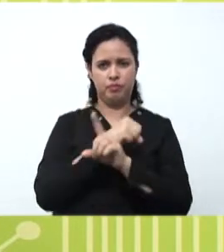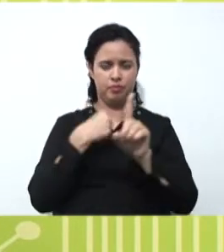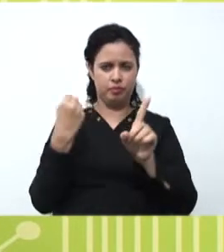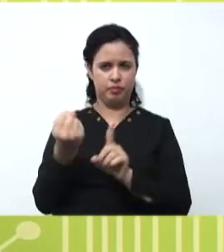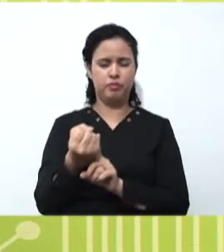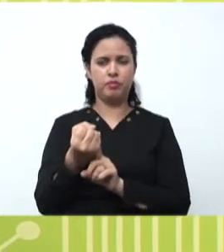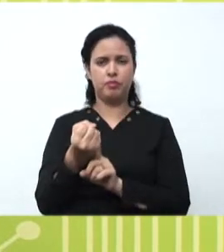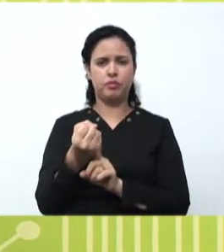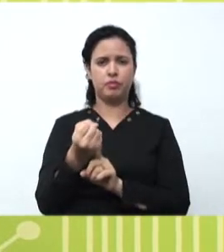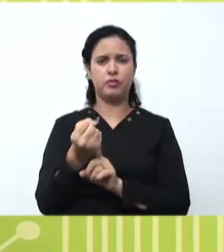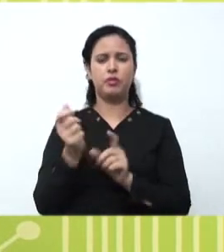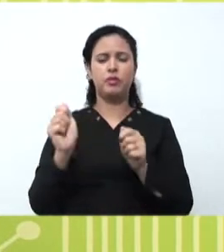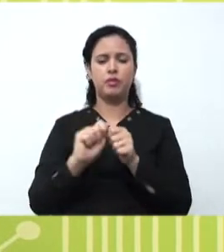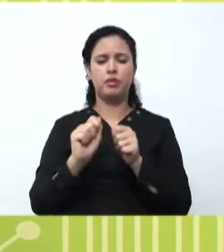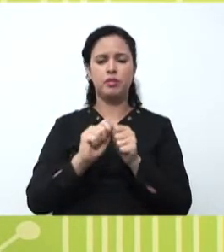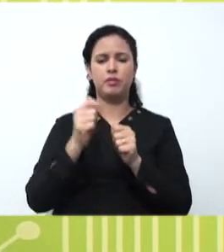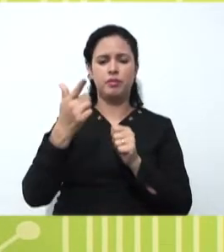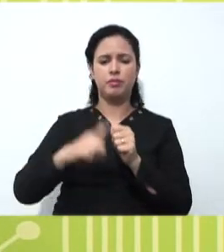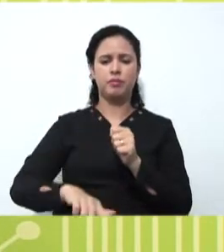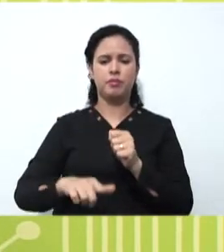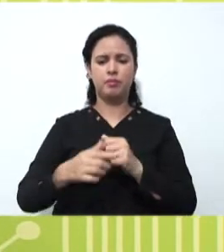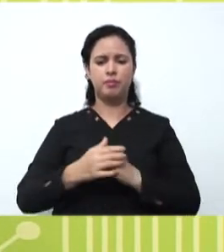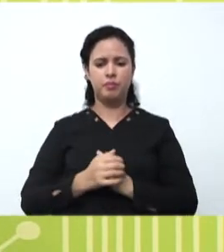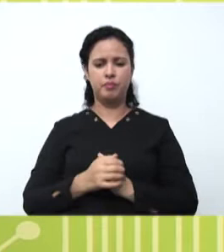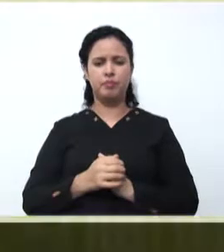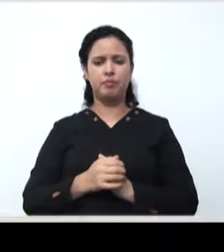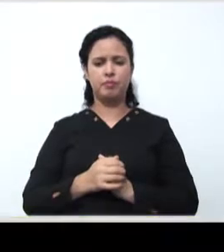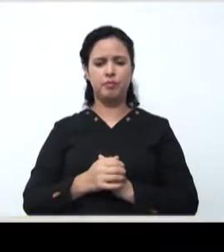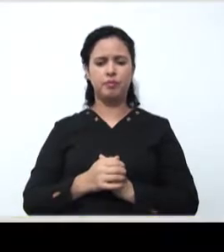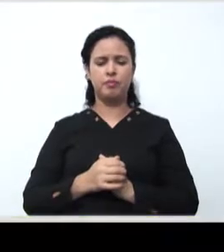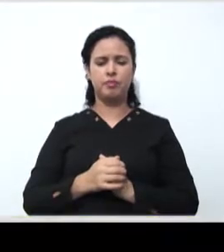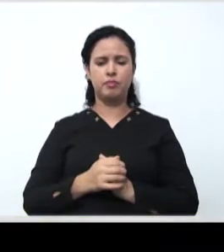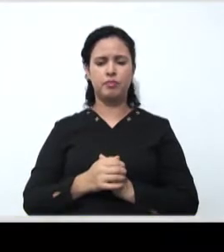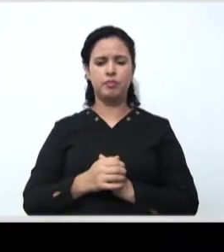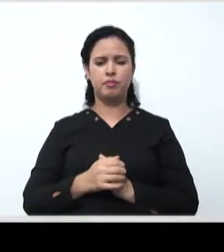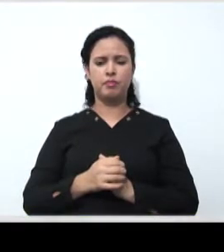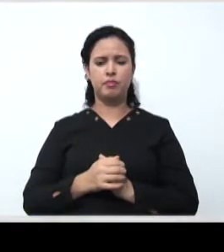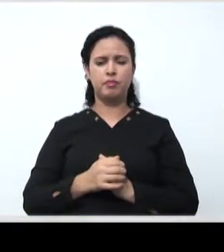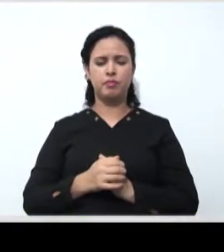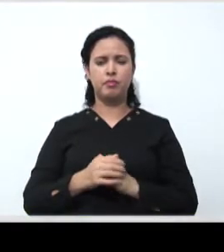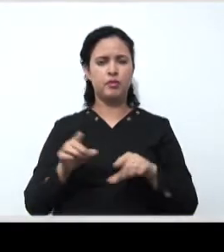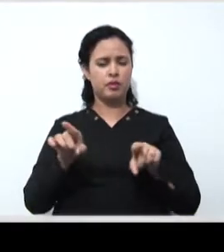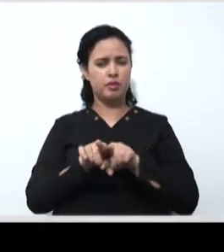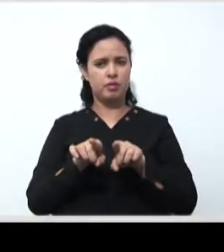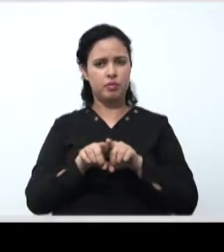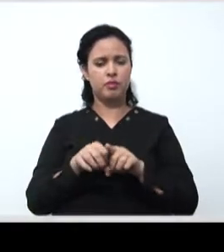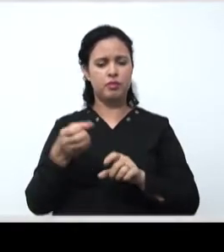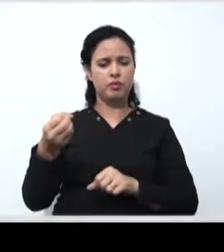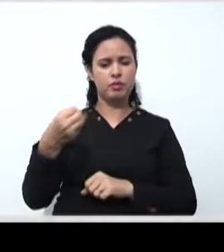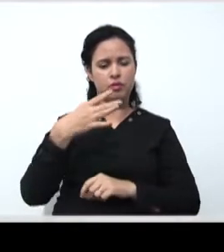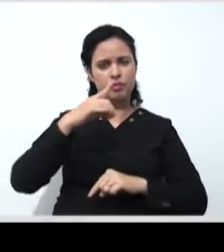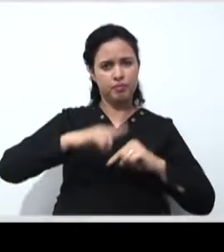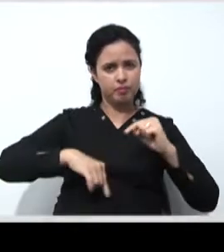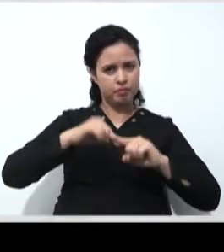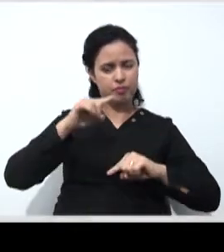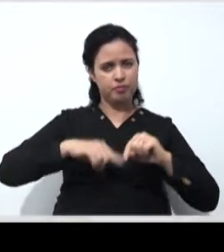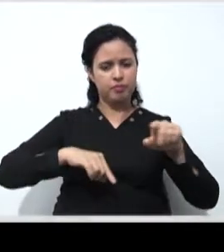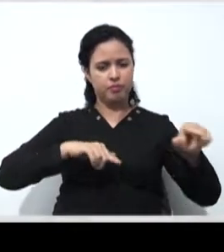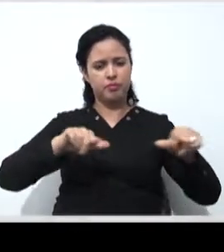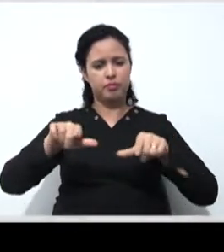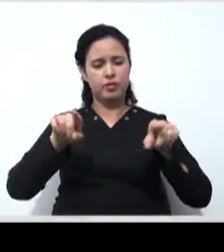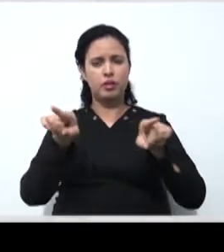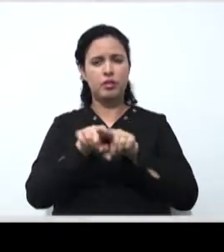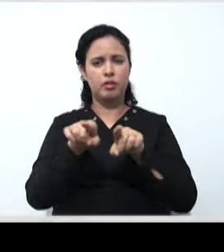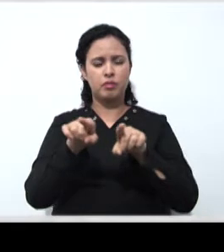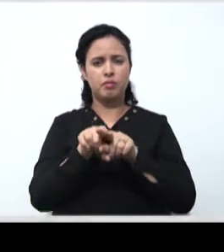sociedade. E faz o que mais? Vamos lá ver o conceito? Ele vai introduzir novos produtos e serviços e ele também